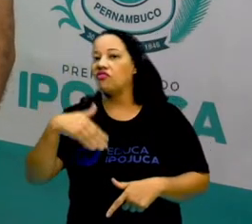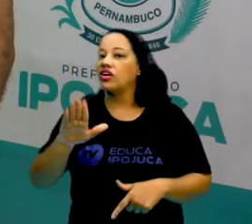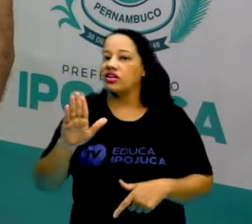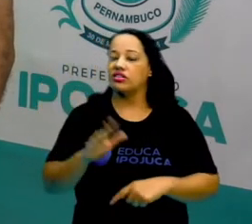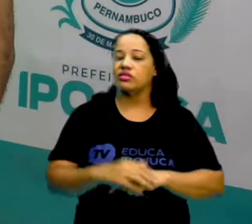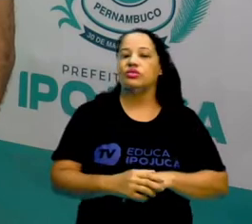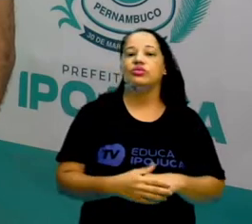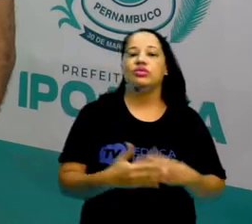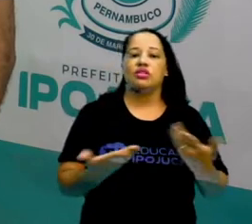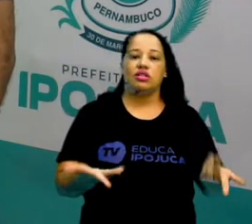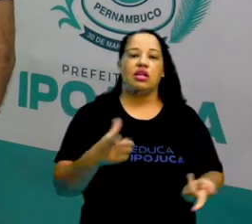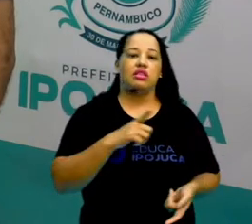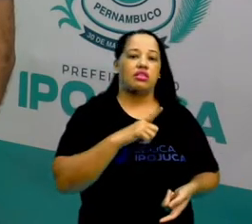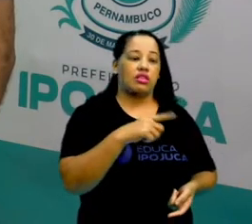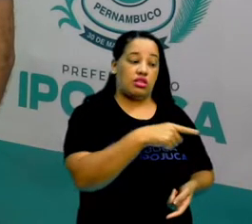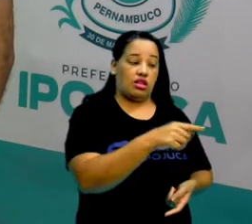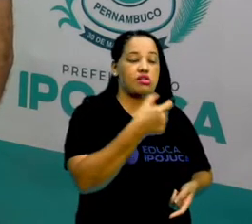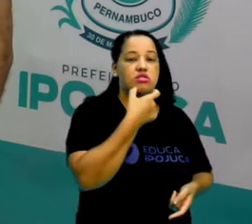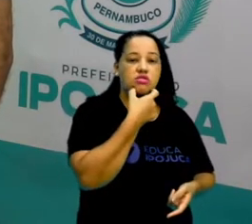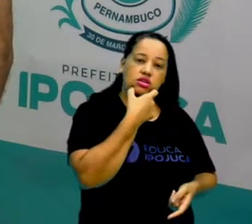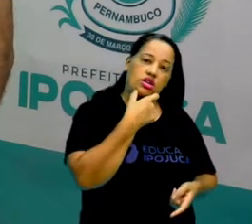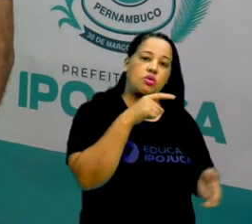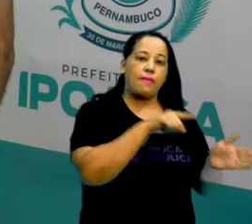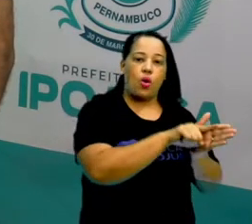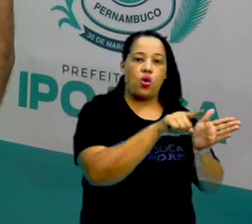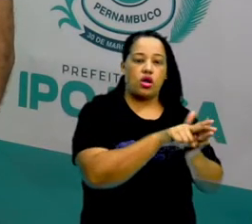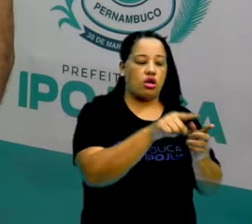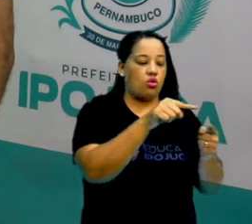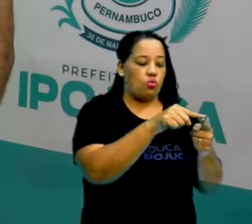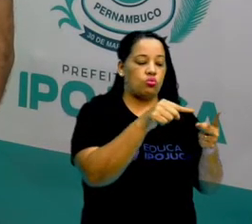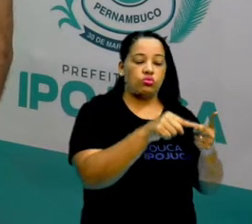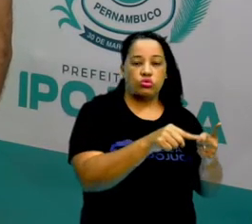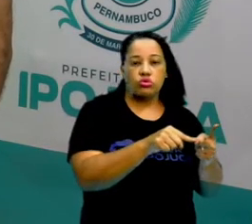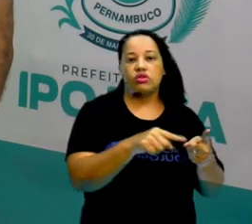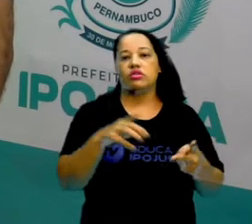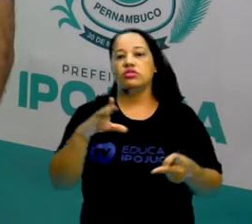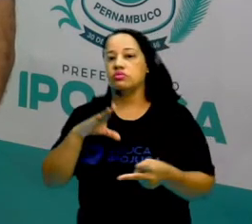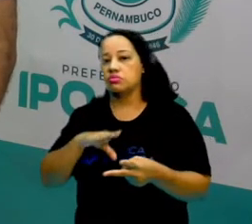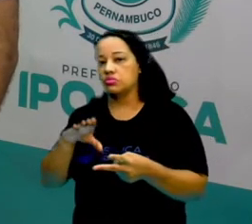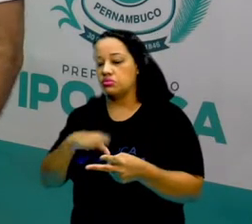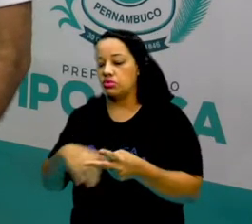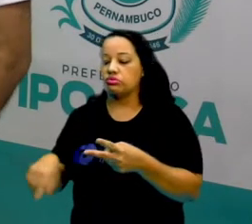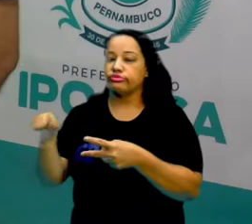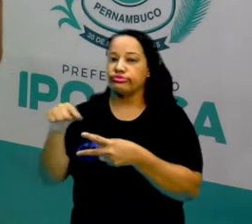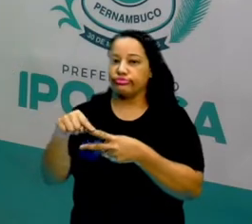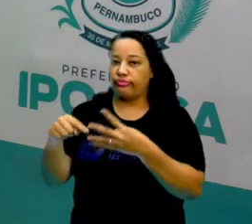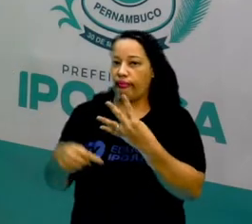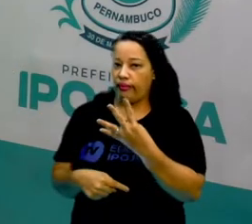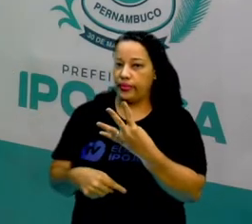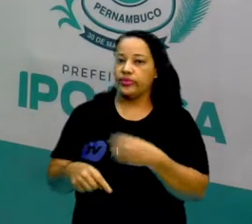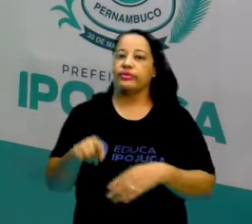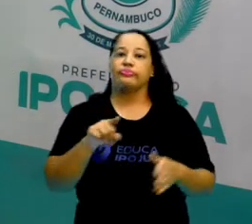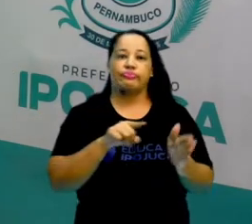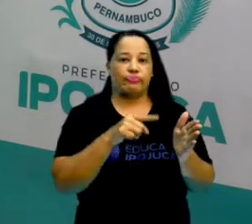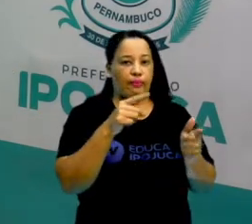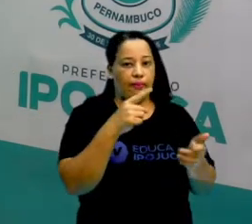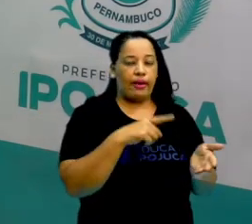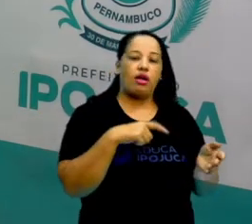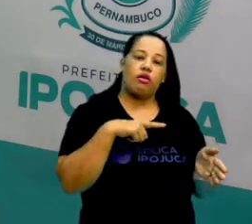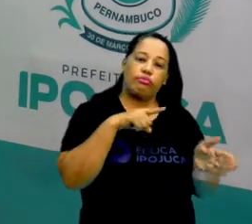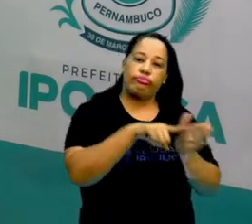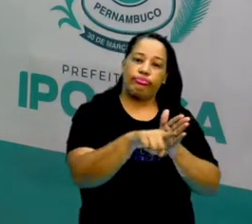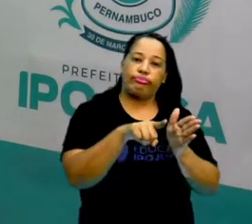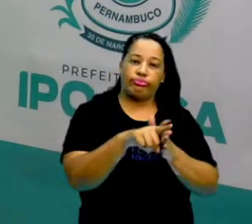temos dois porquês. E no português, nós temos quatro. Então, vê como é mais fácil o inglês. Então, esse why